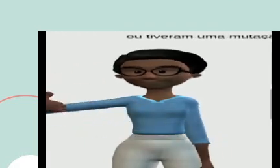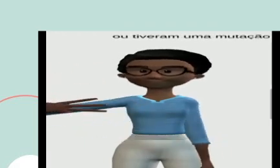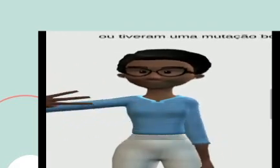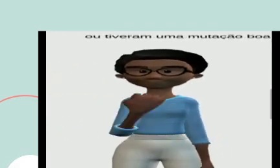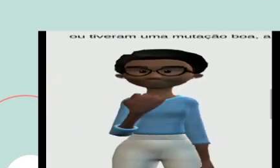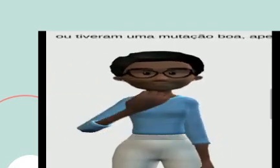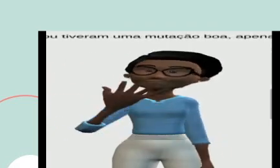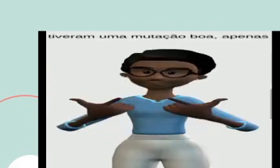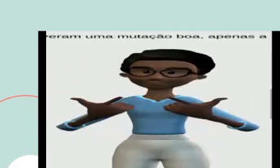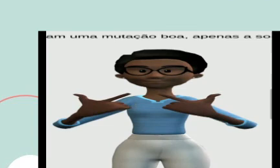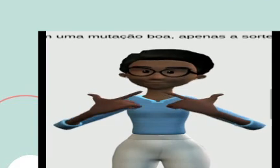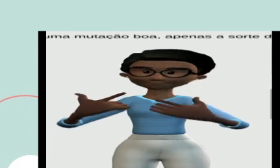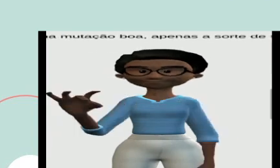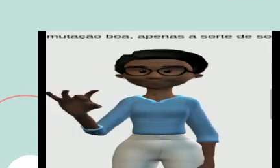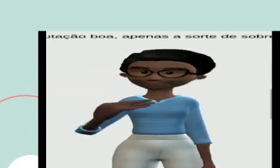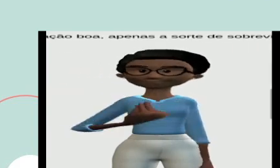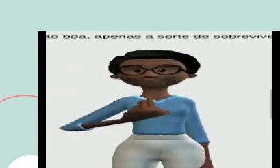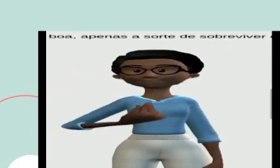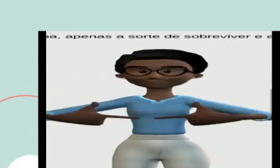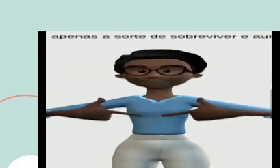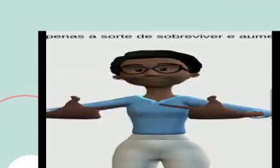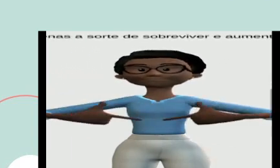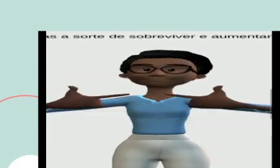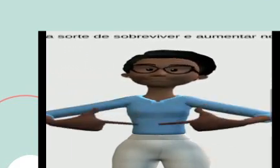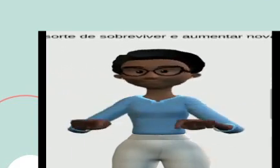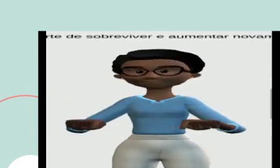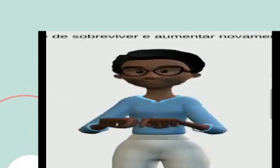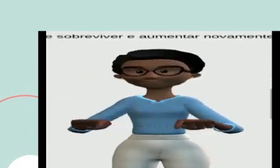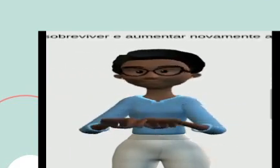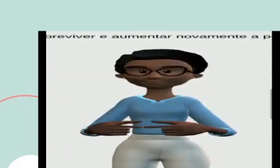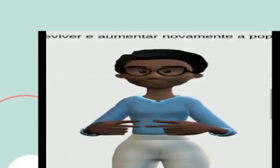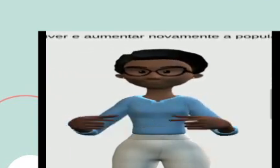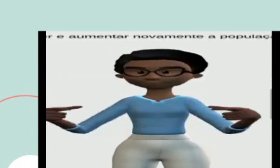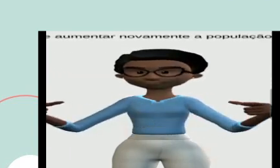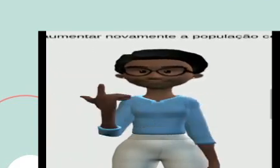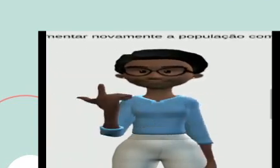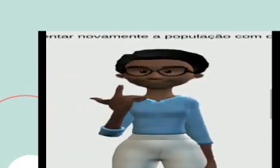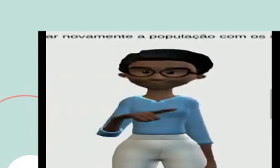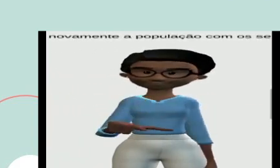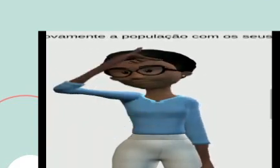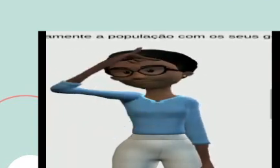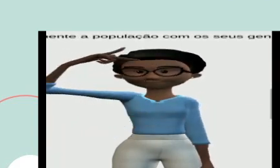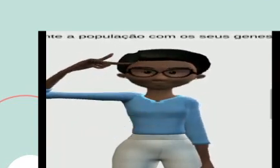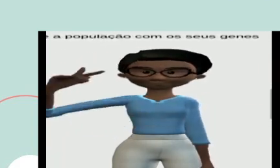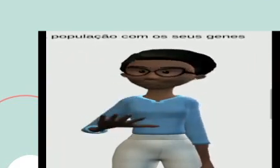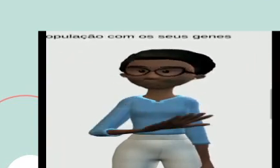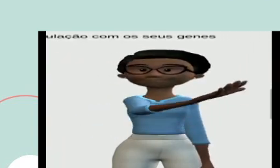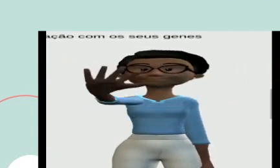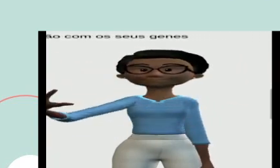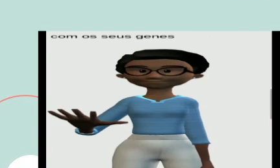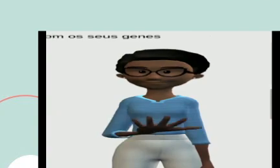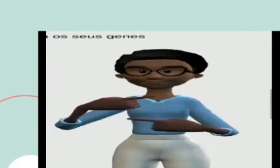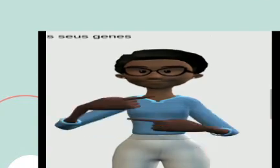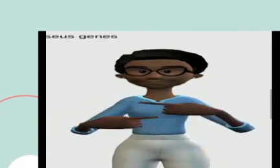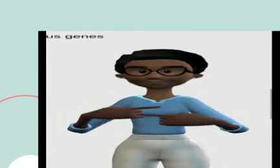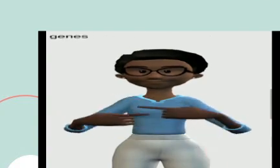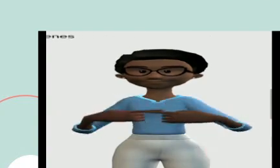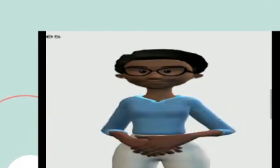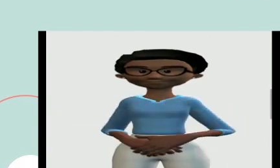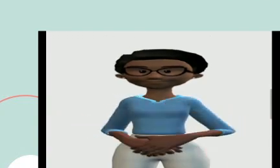ou tiveram uma mutação boa. apenas a sorte de sobreviver e aumentar novamente a população com seus